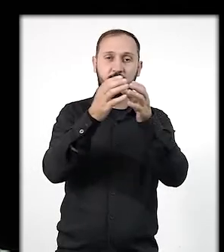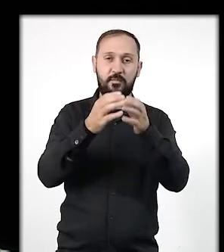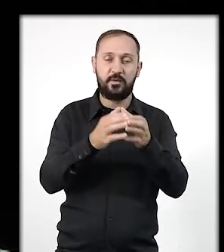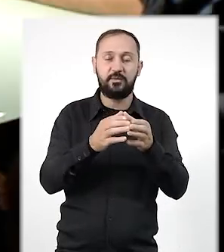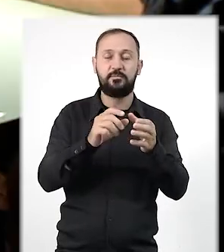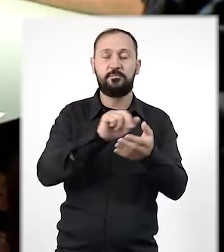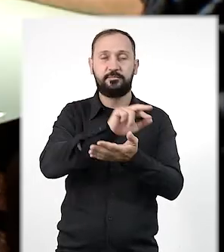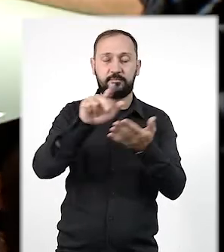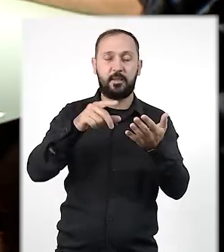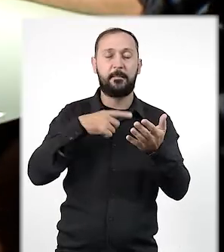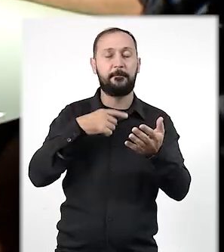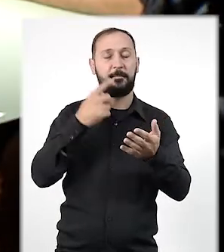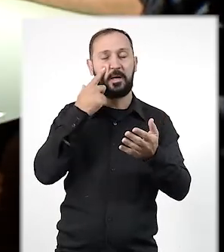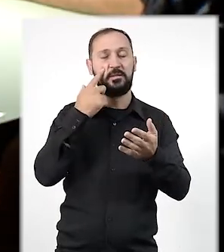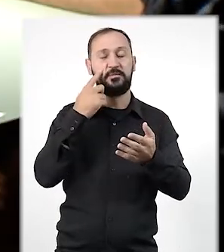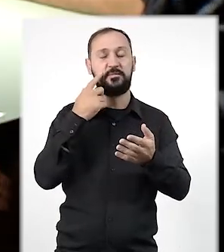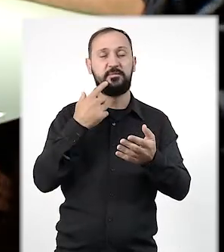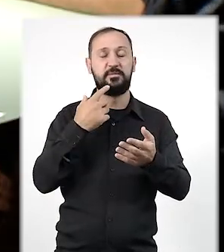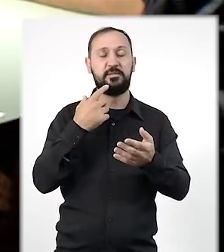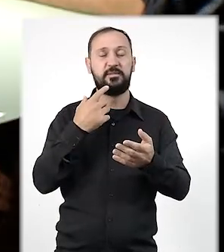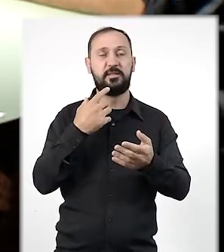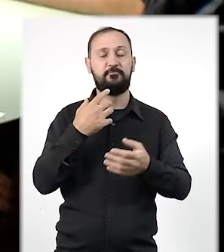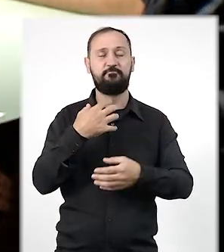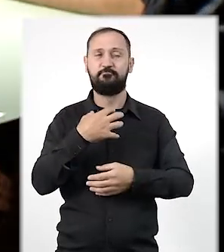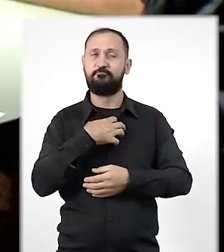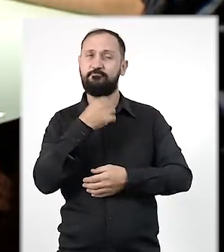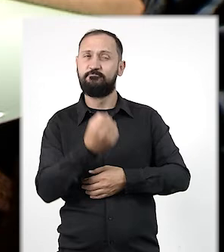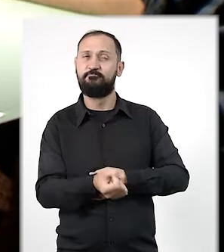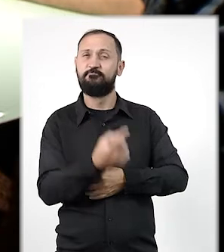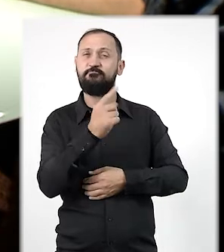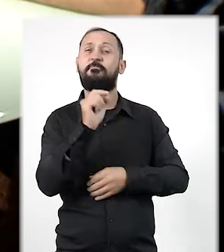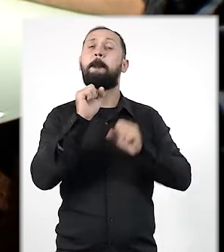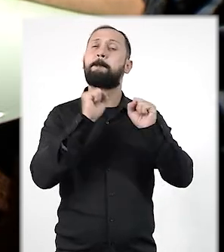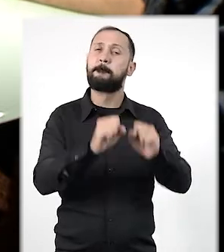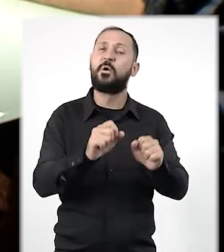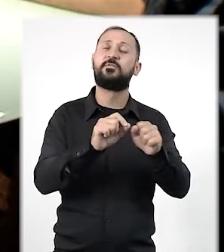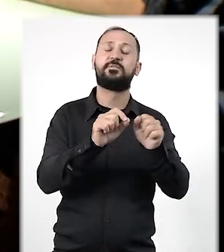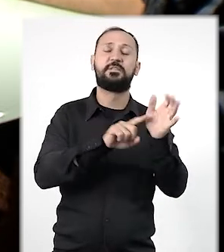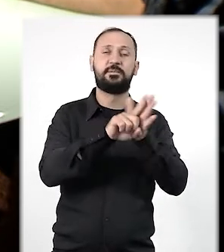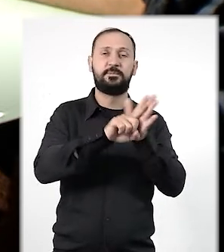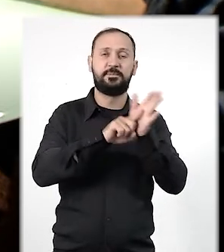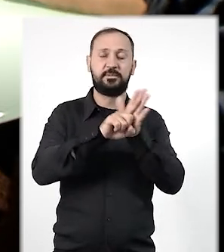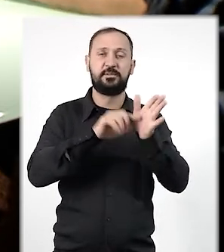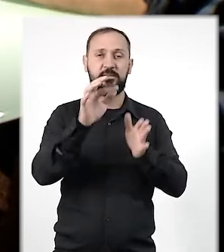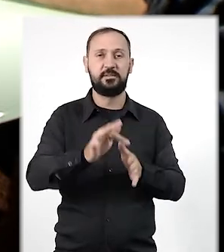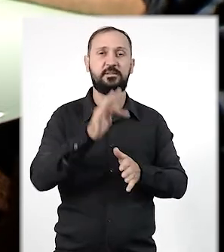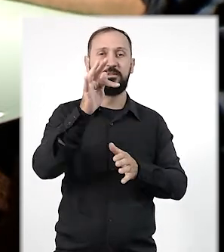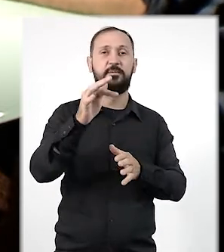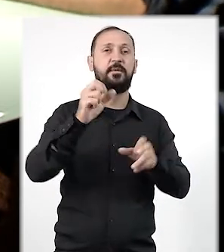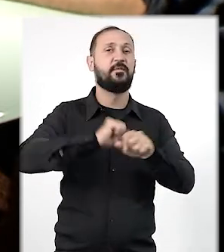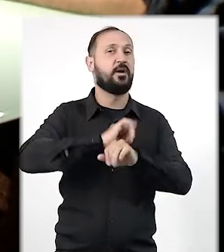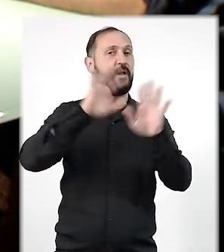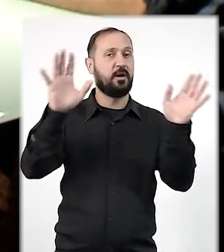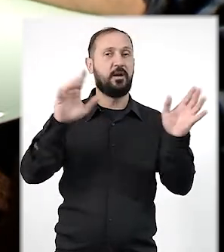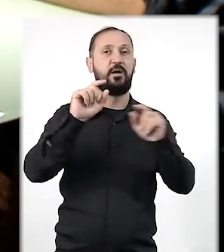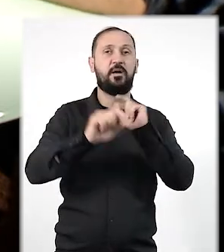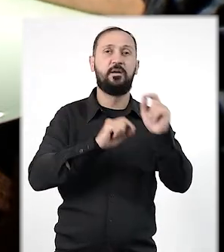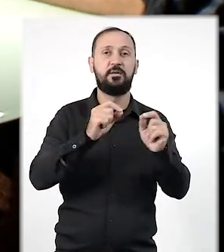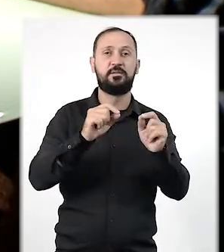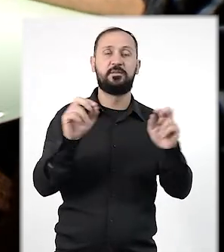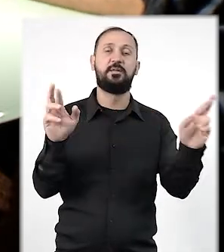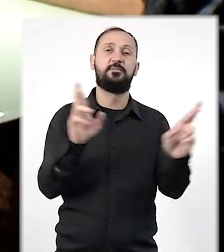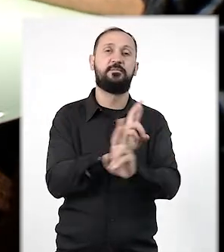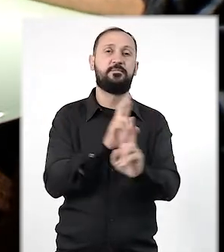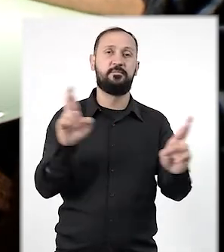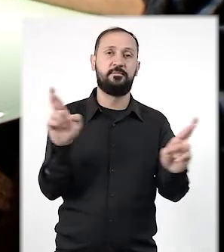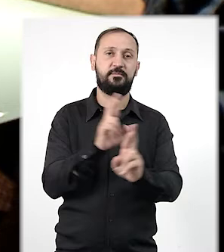foram indícios claros de que podem ser feitas novas pesquisas para poder deixar mais clara essa